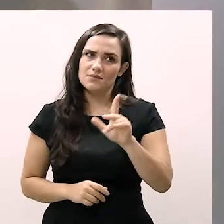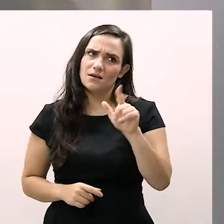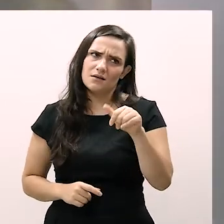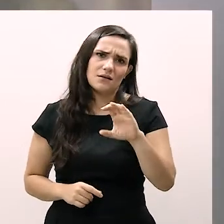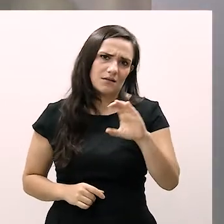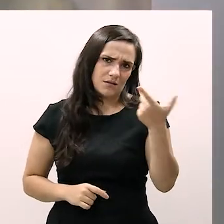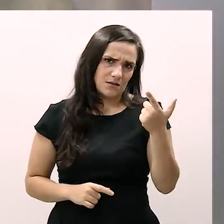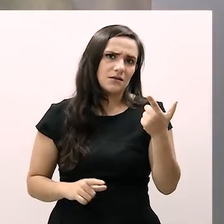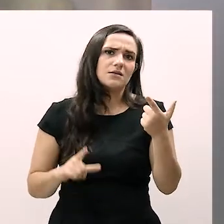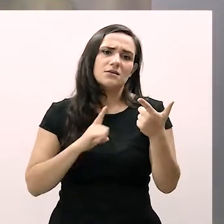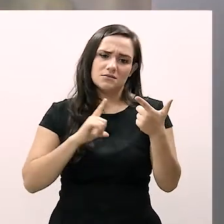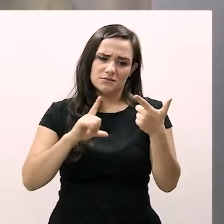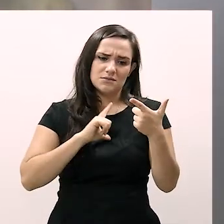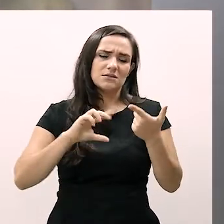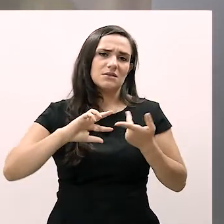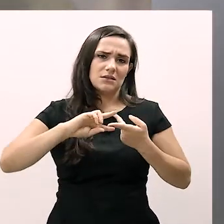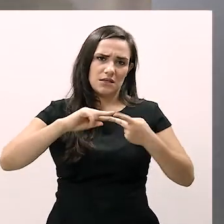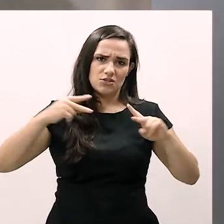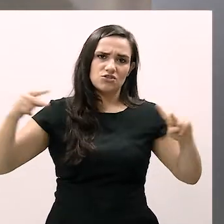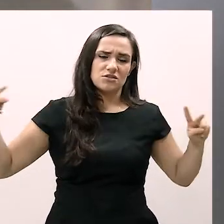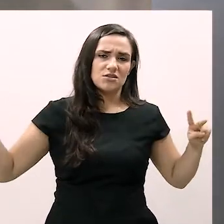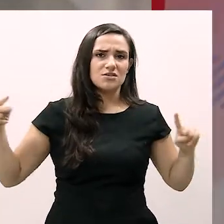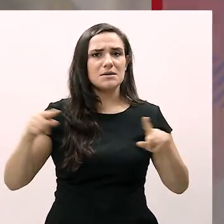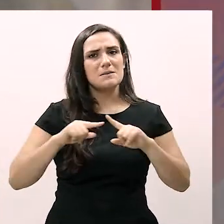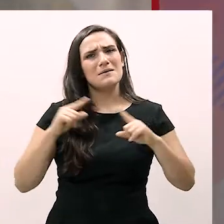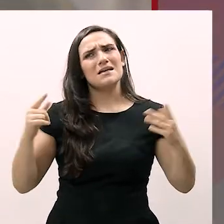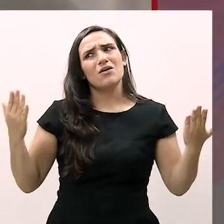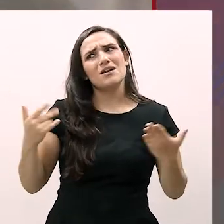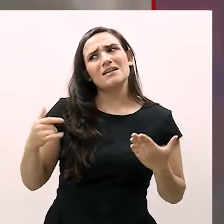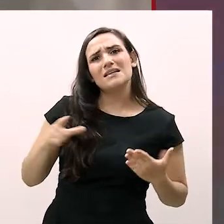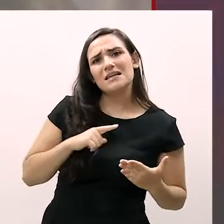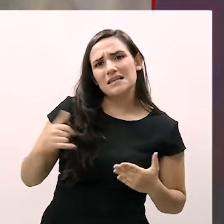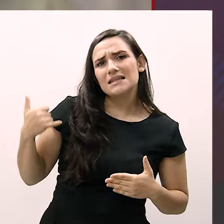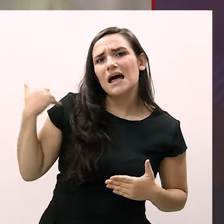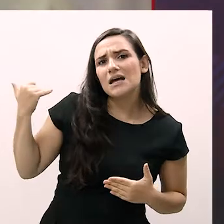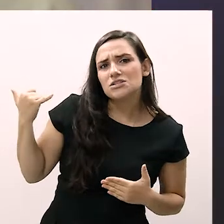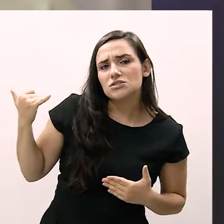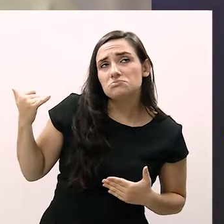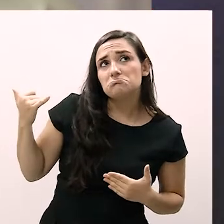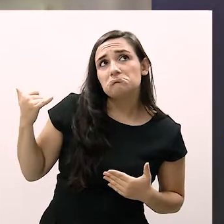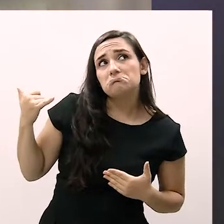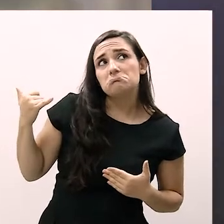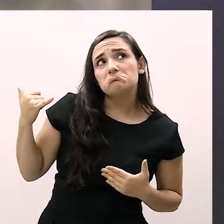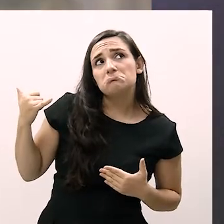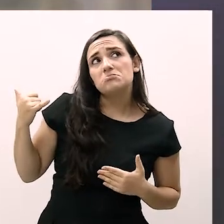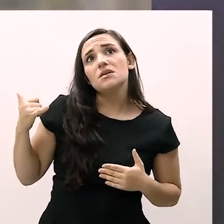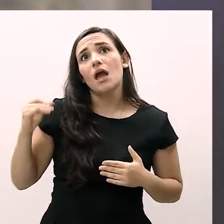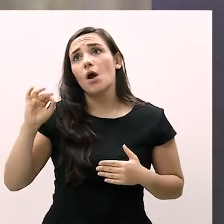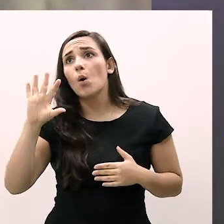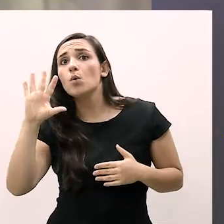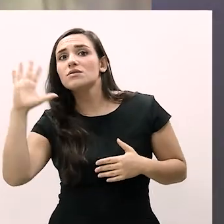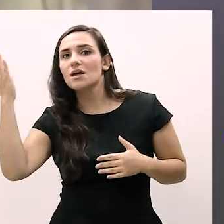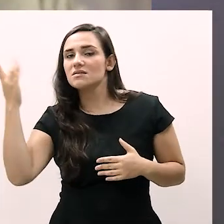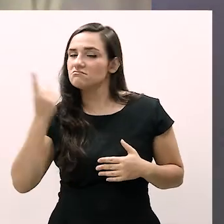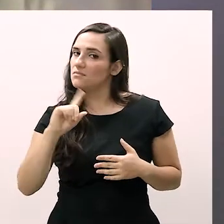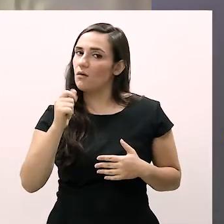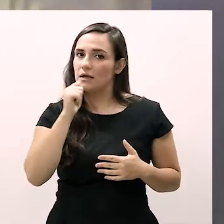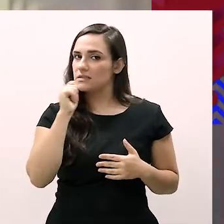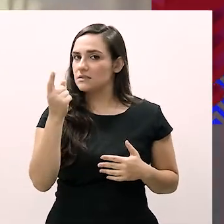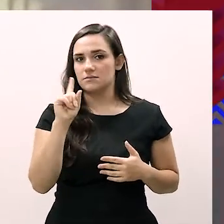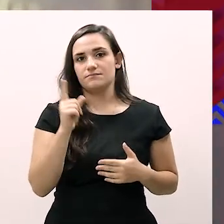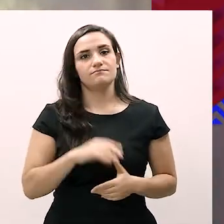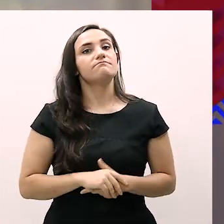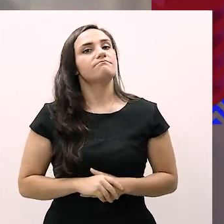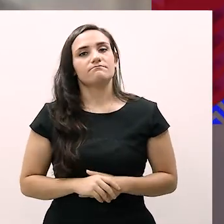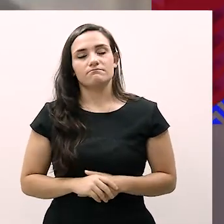Existe hoje idade limitante, perante a ANS ainda existe, né? Mas perante até o próprio